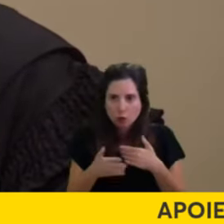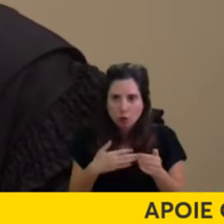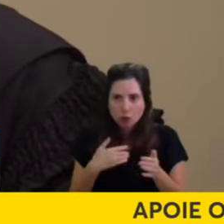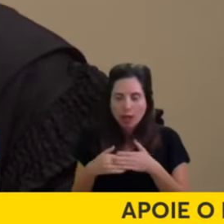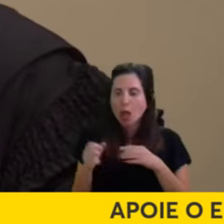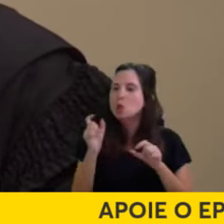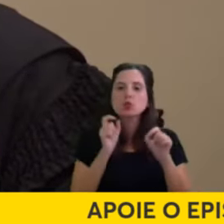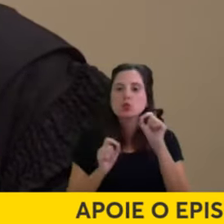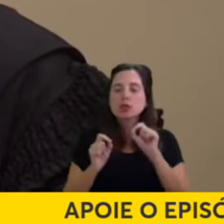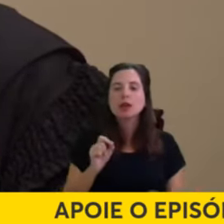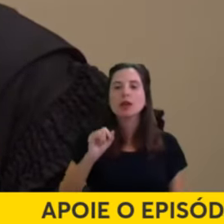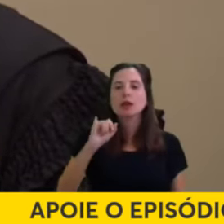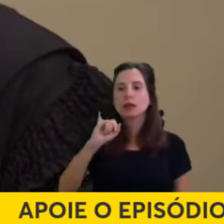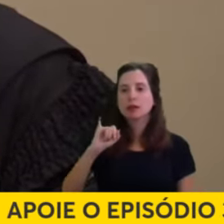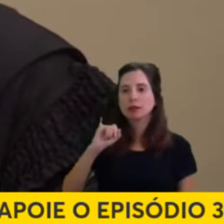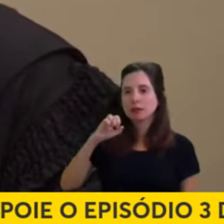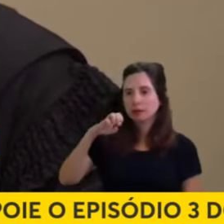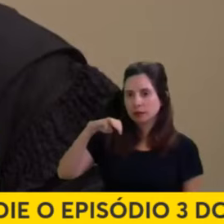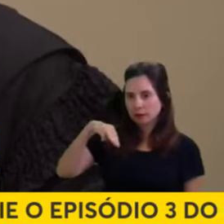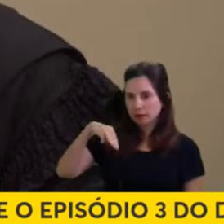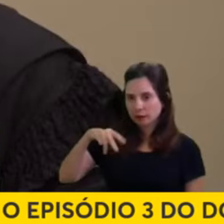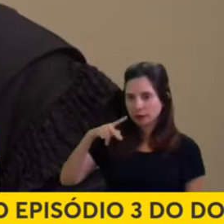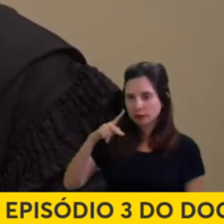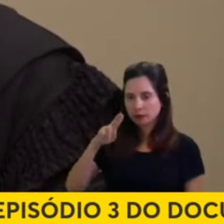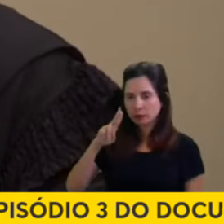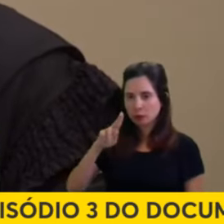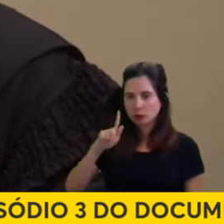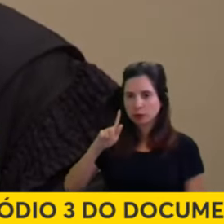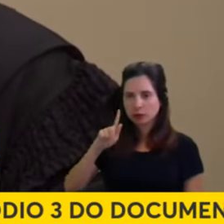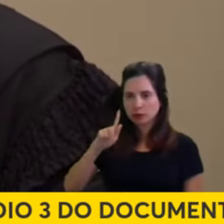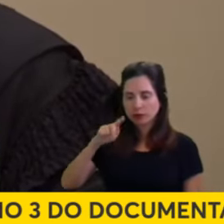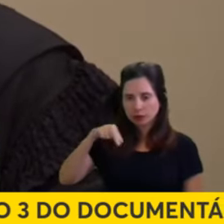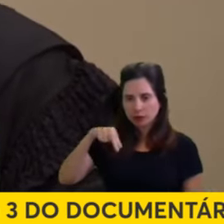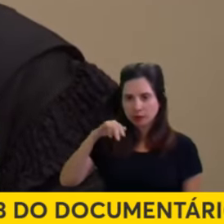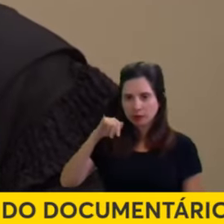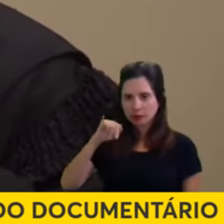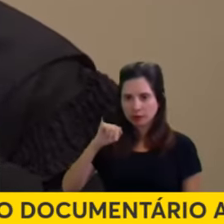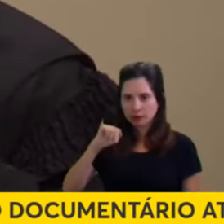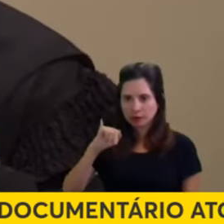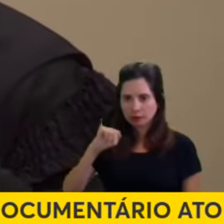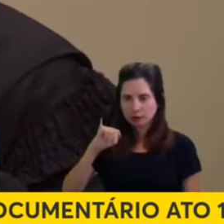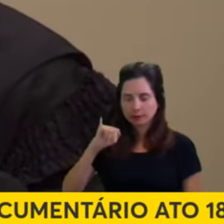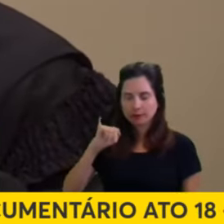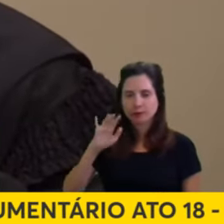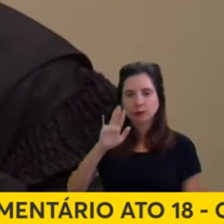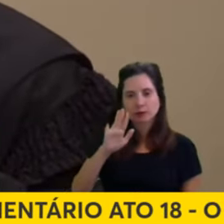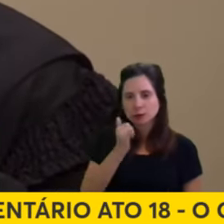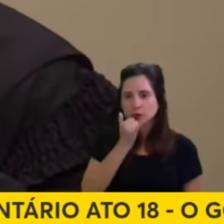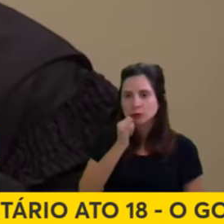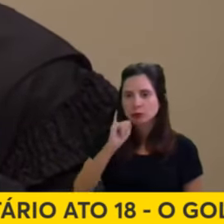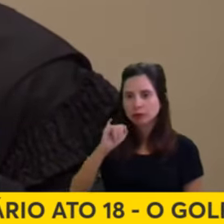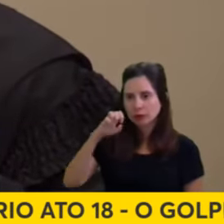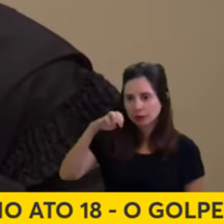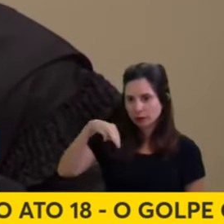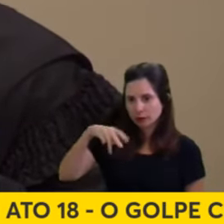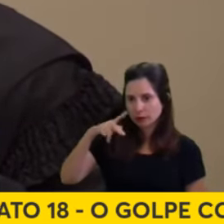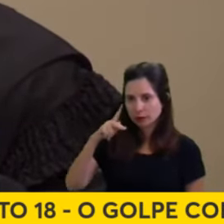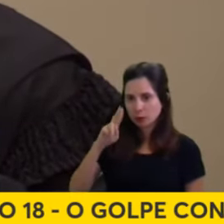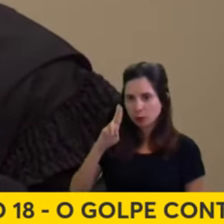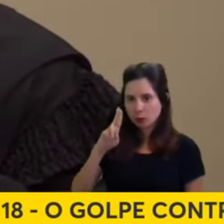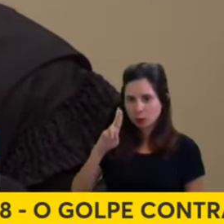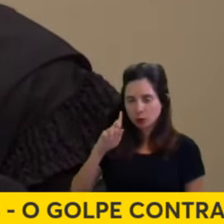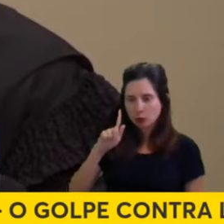objeto unicamente de recurso especial pelo próprio candidato hora investigado em que determinar para afastar a determinação de devolução de R